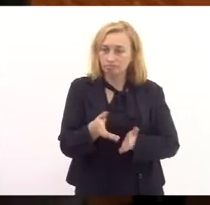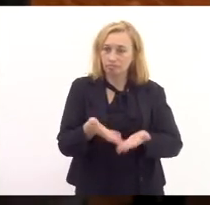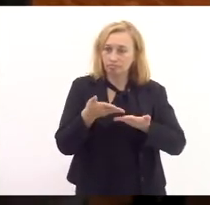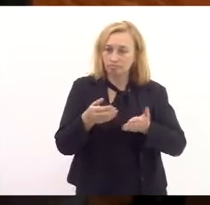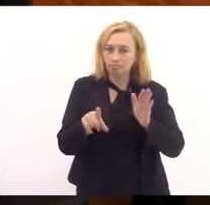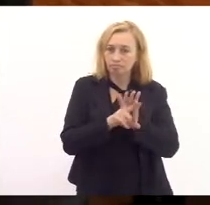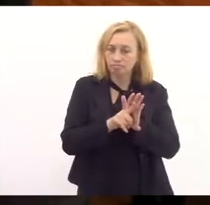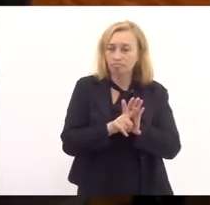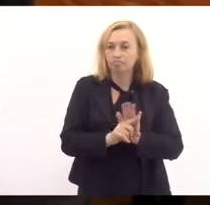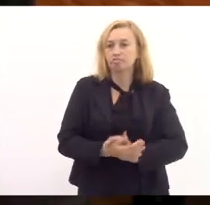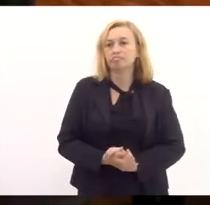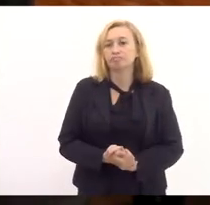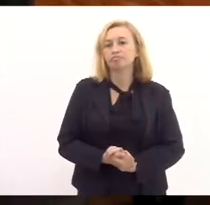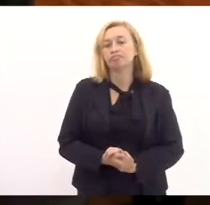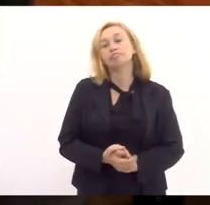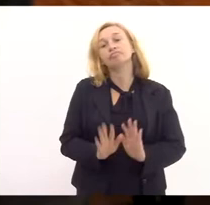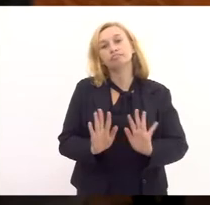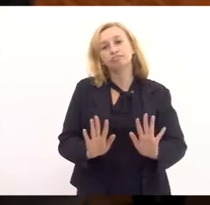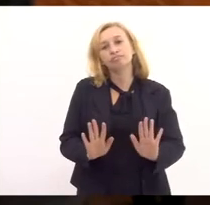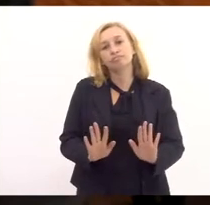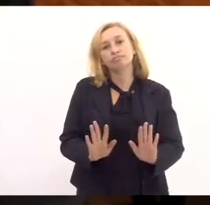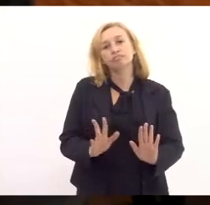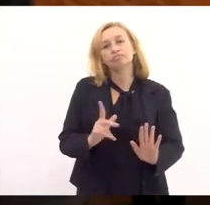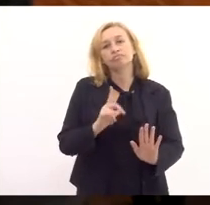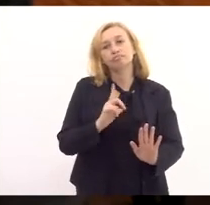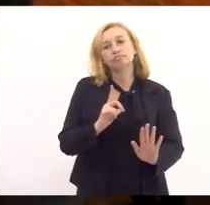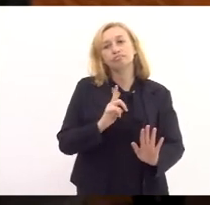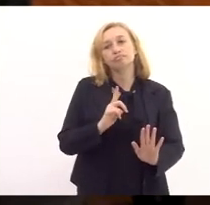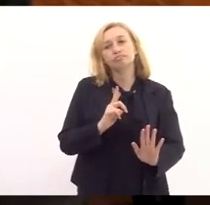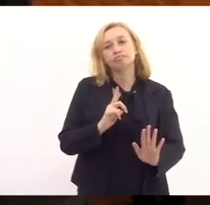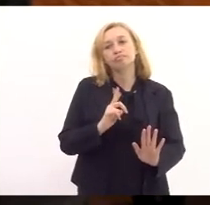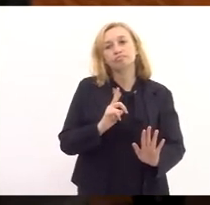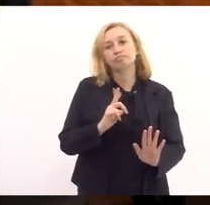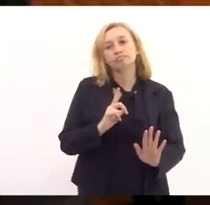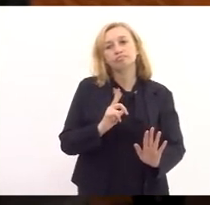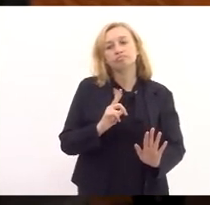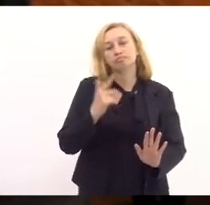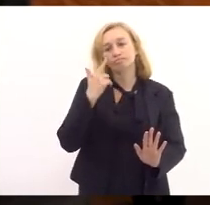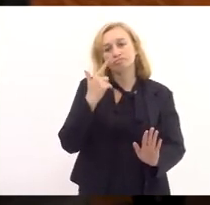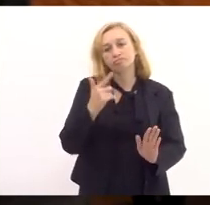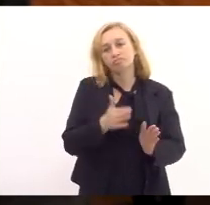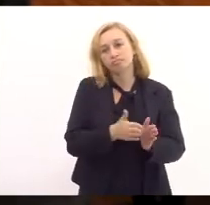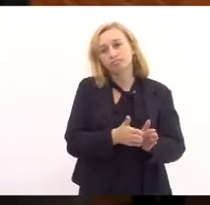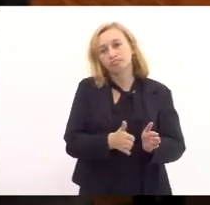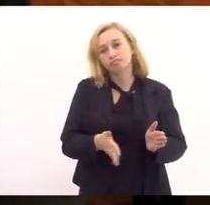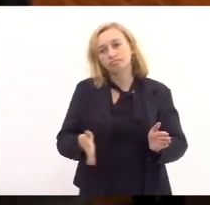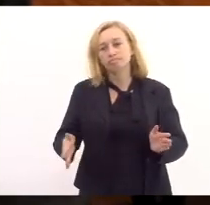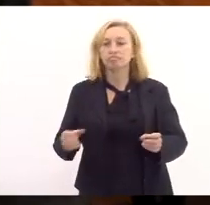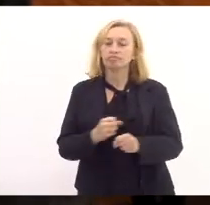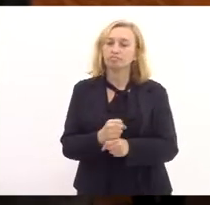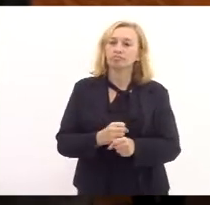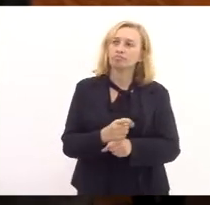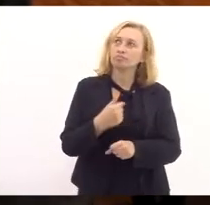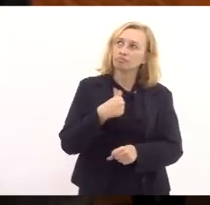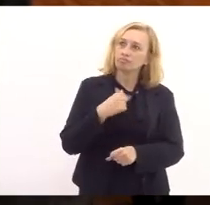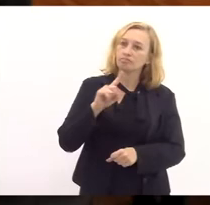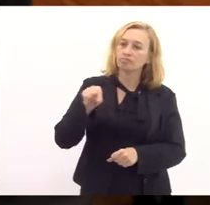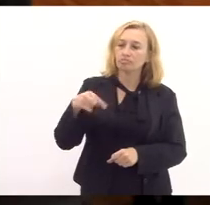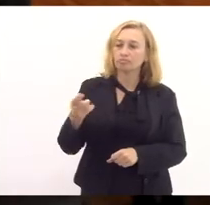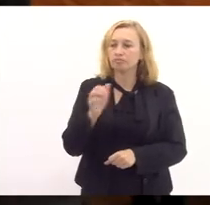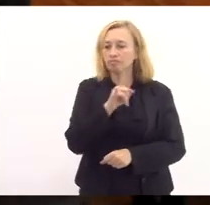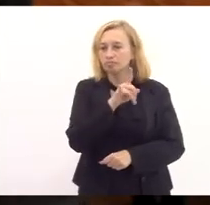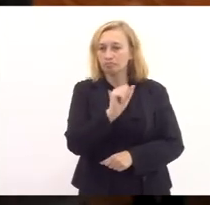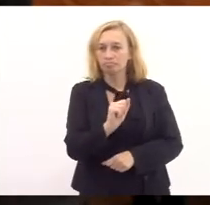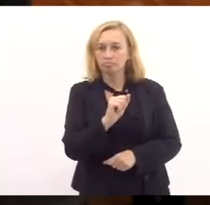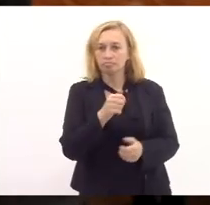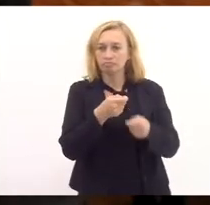lei. Entretanto, nós temos encontrado durante os anos, eu vou dizer não só eu, mas as agências